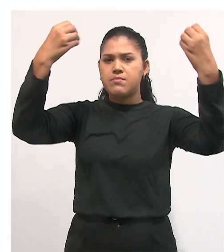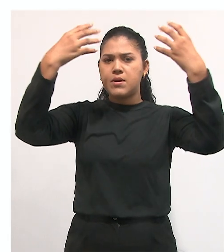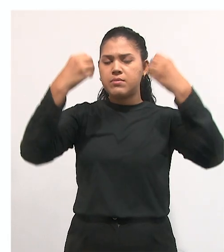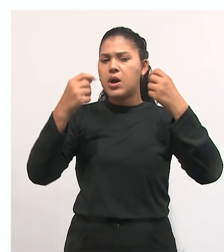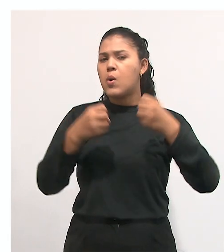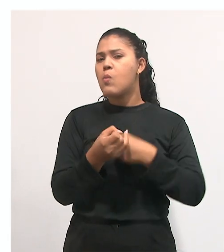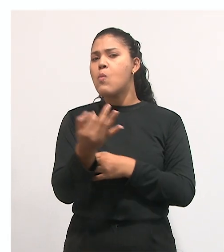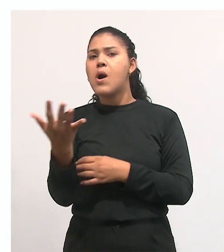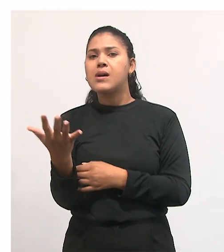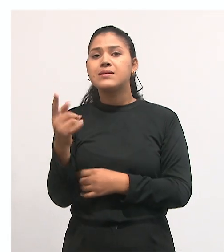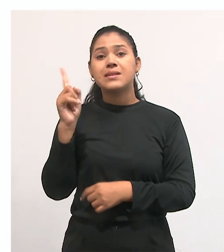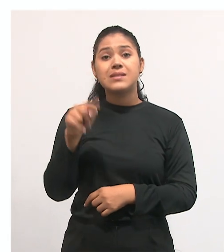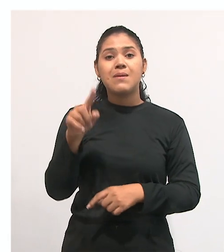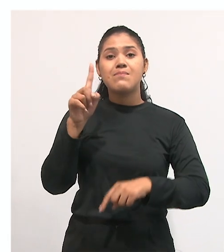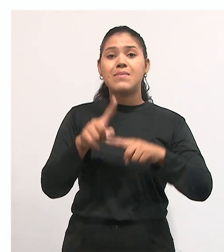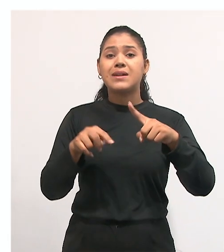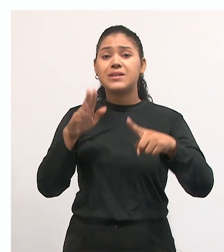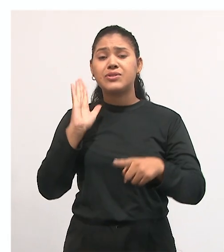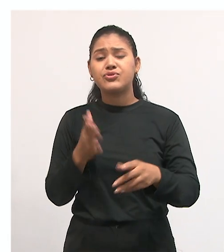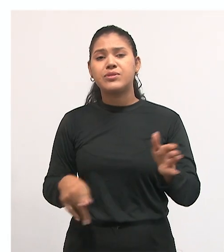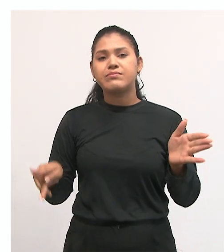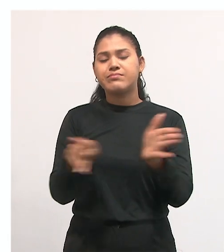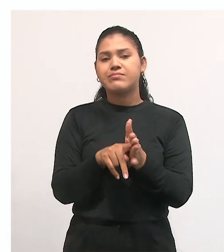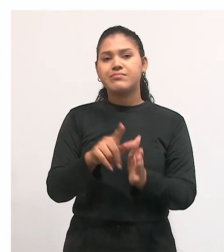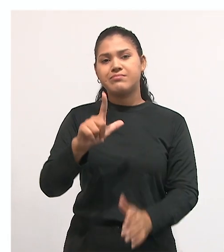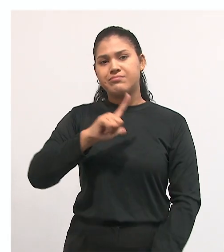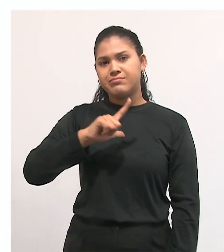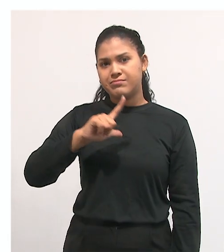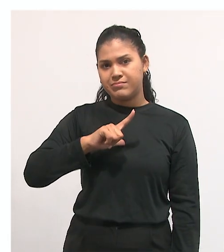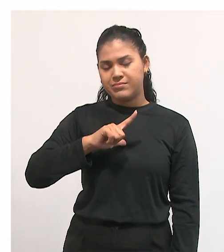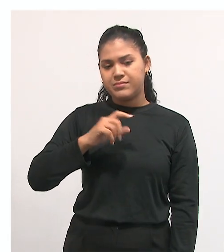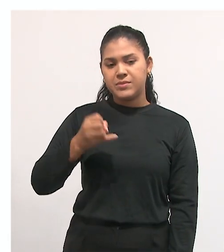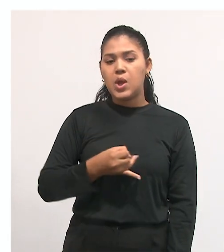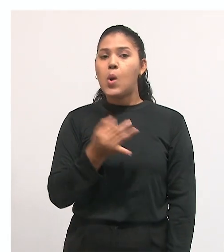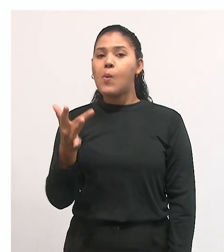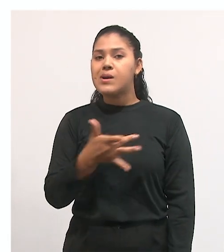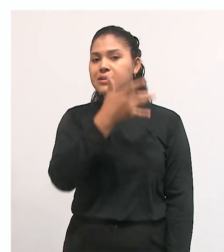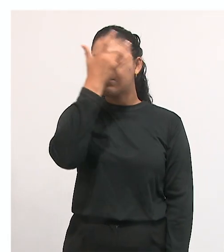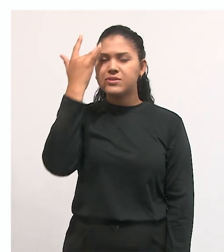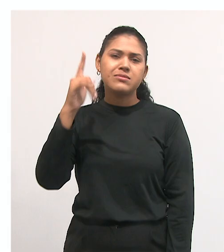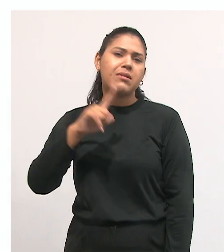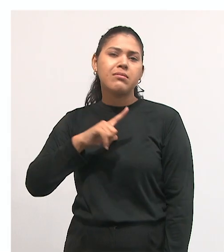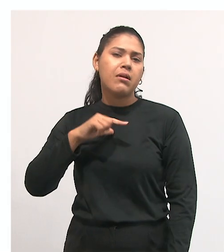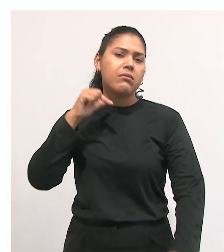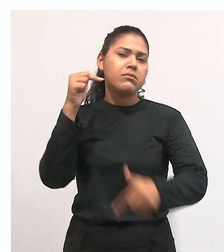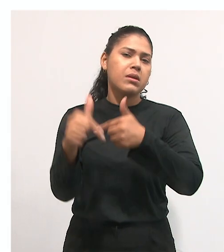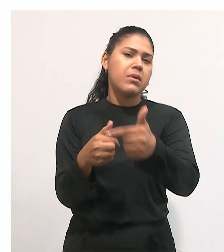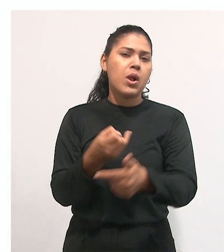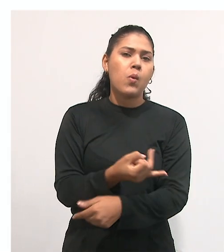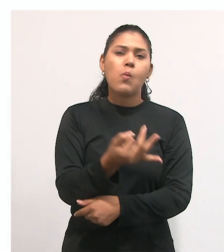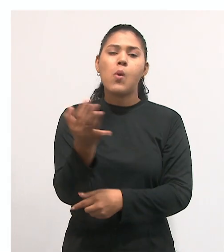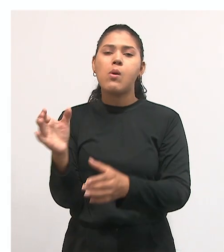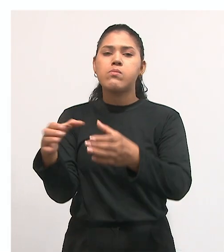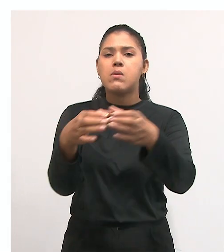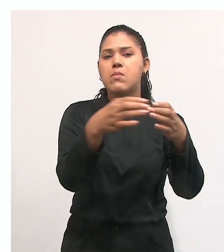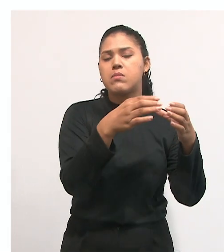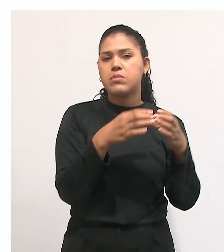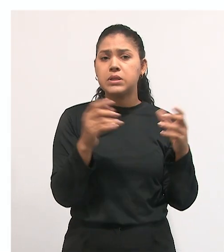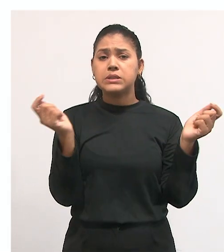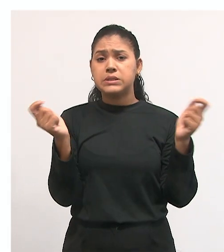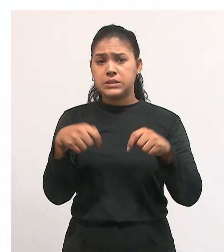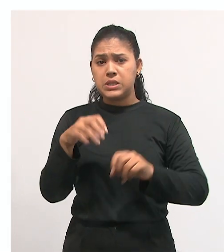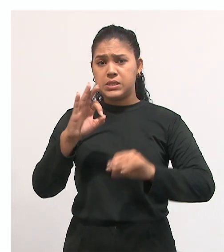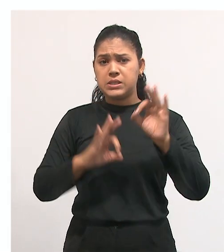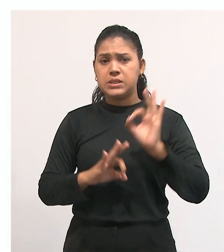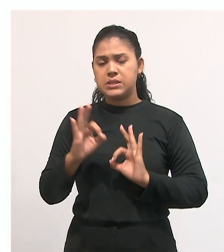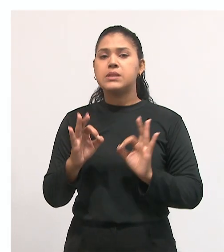capacidade instalada, os recursos humanos. Quantas pessoas tem aqui, né, que trabalham nesse estúdio, que conseguem